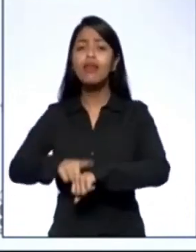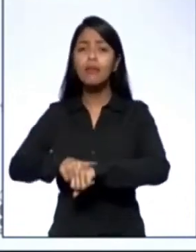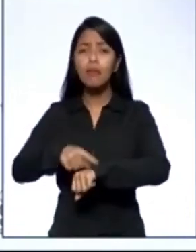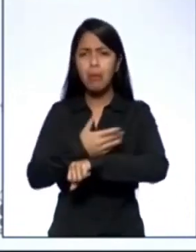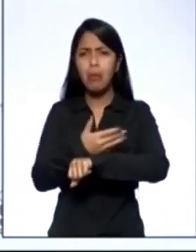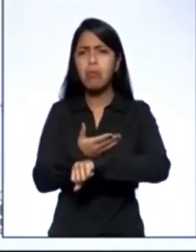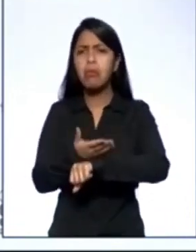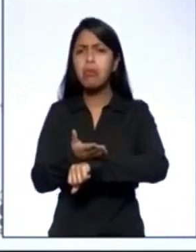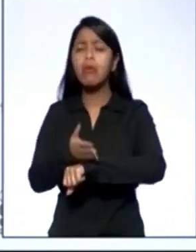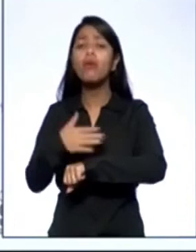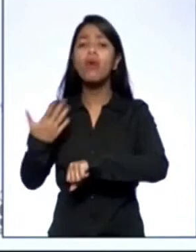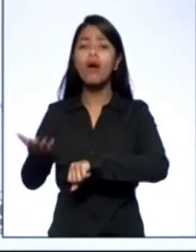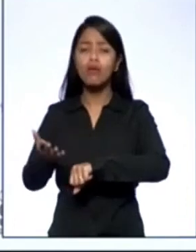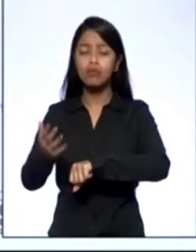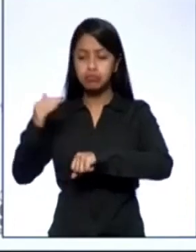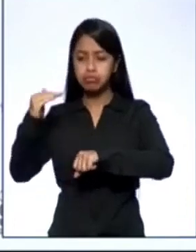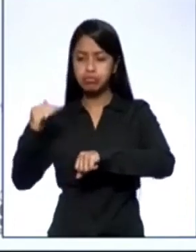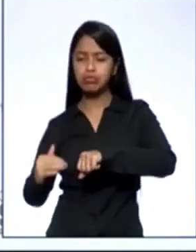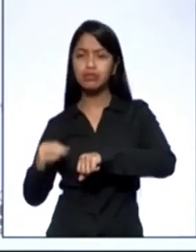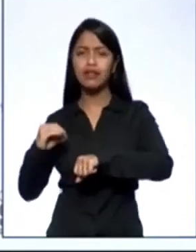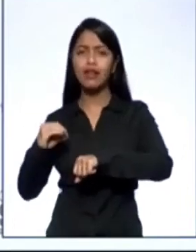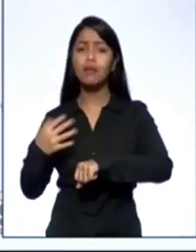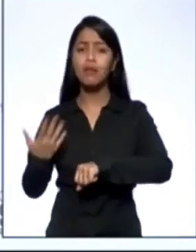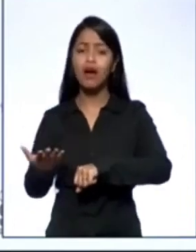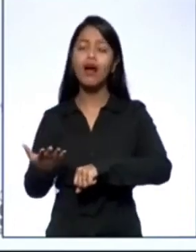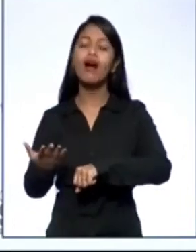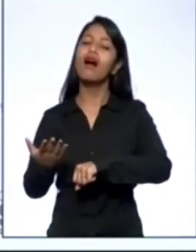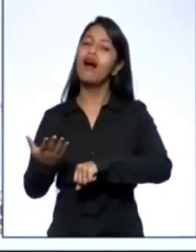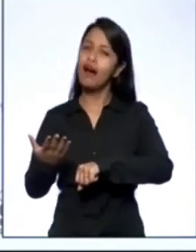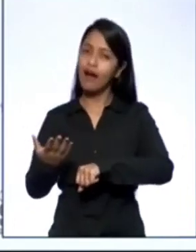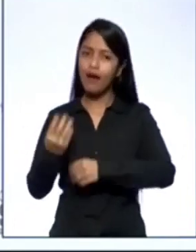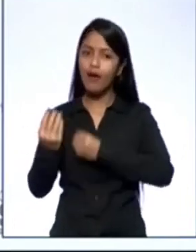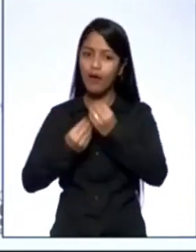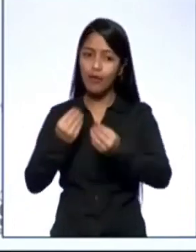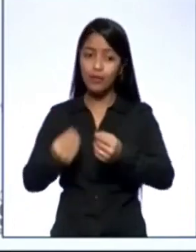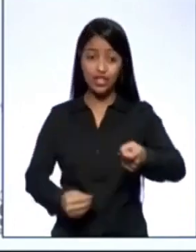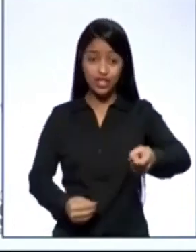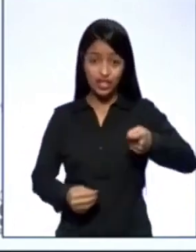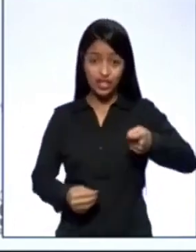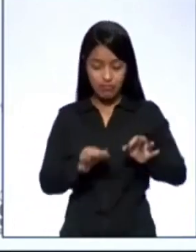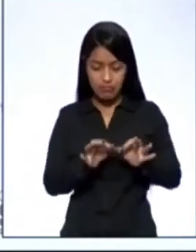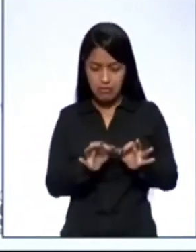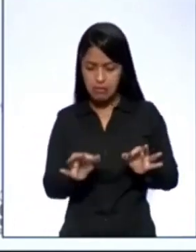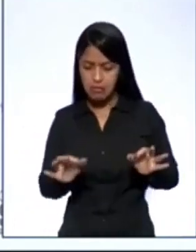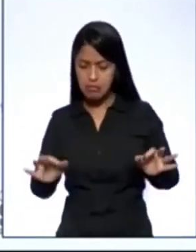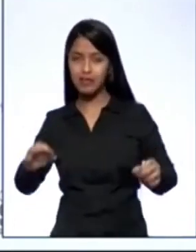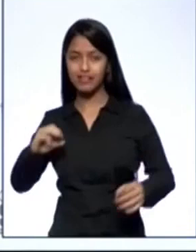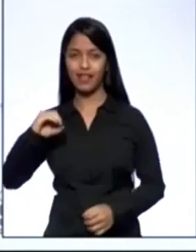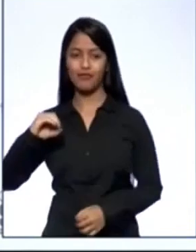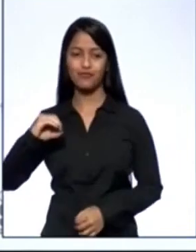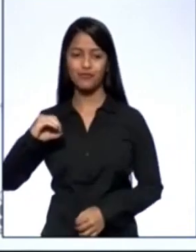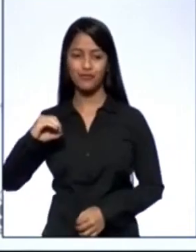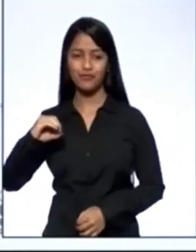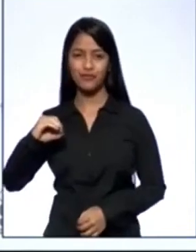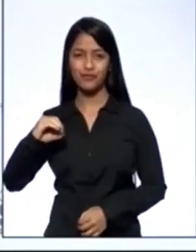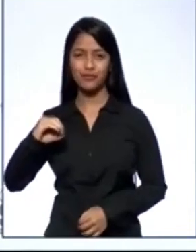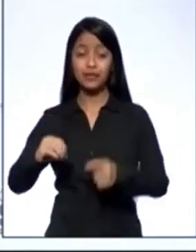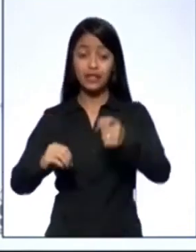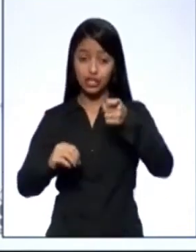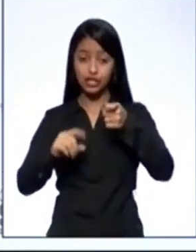para dar a zero então você pode x 0 E aí entende